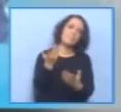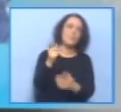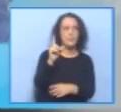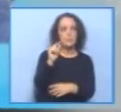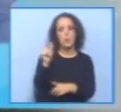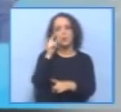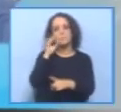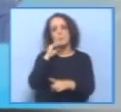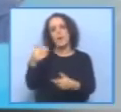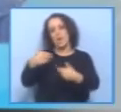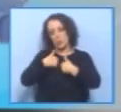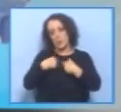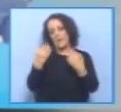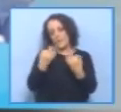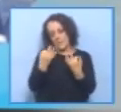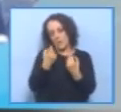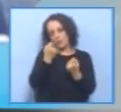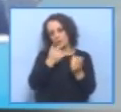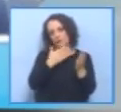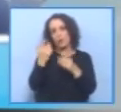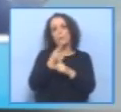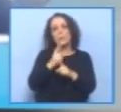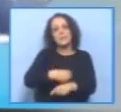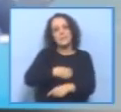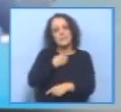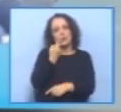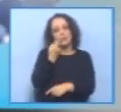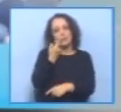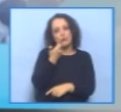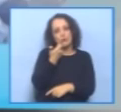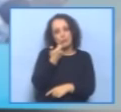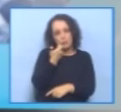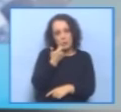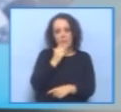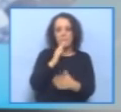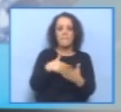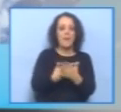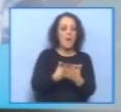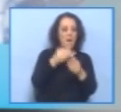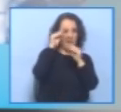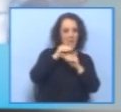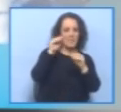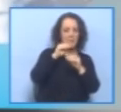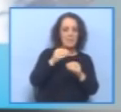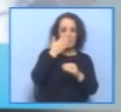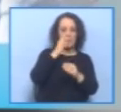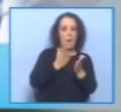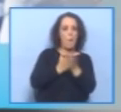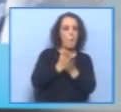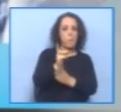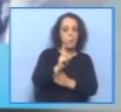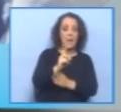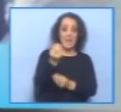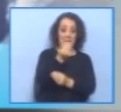dos pais, porque sentimos uma certa sensação de ineficácia da catequese, ou seja, as crianças chegam ao fim da